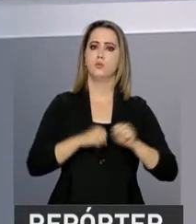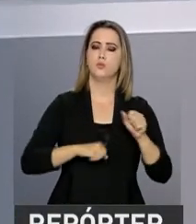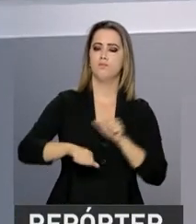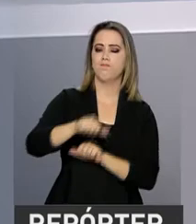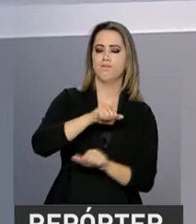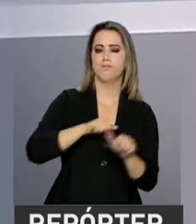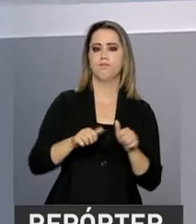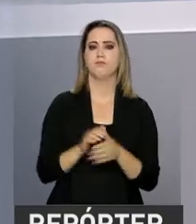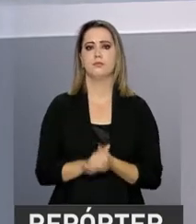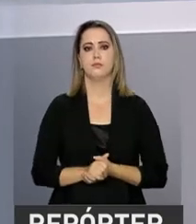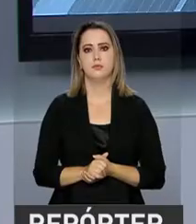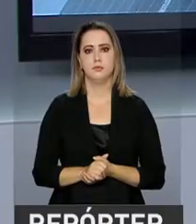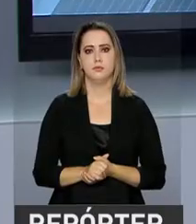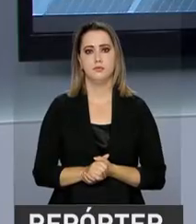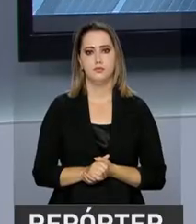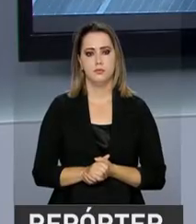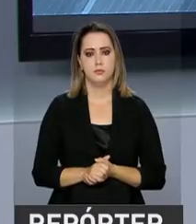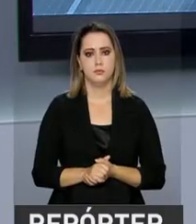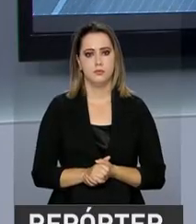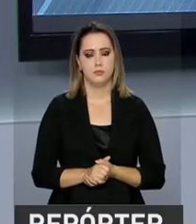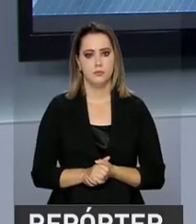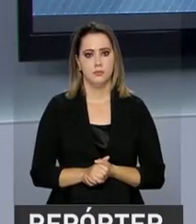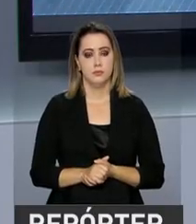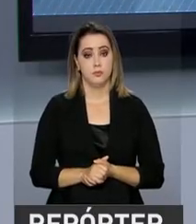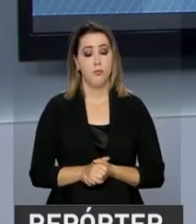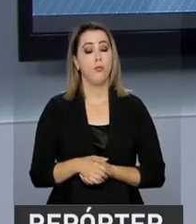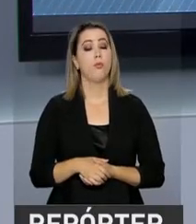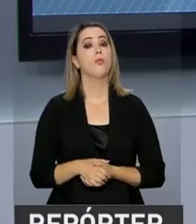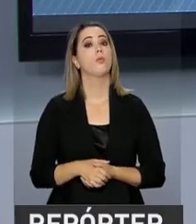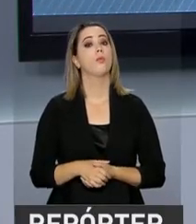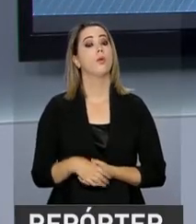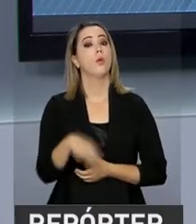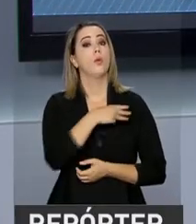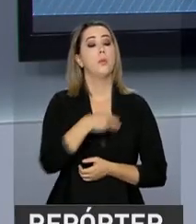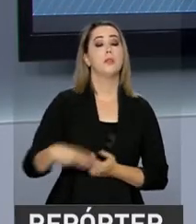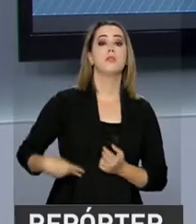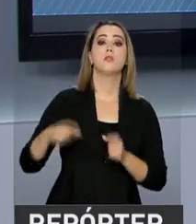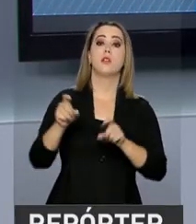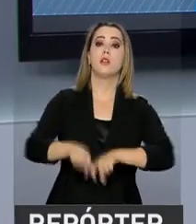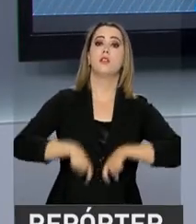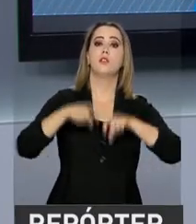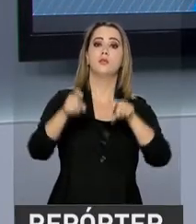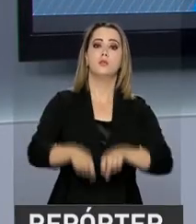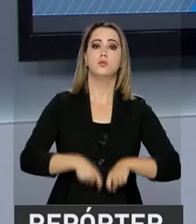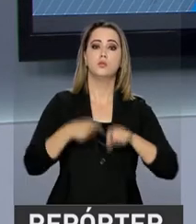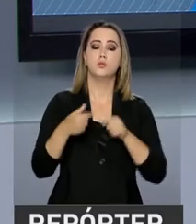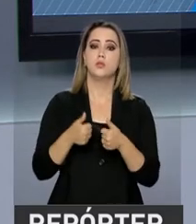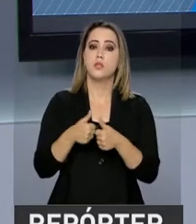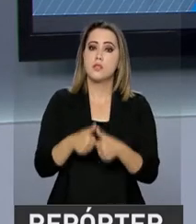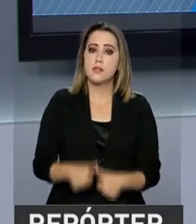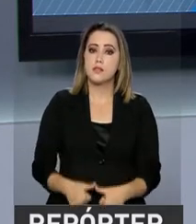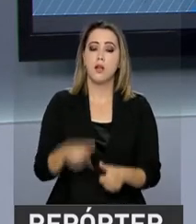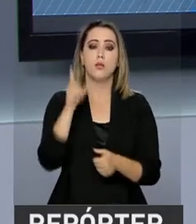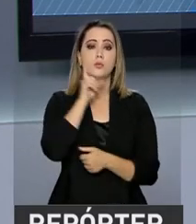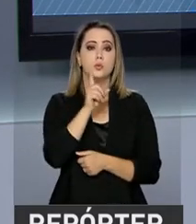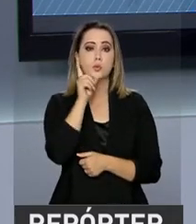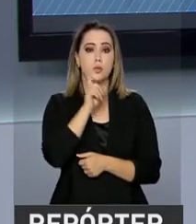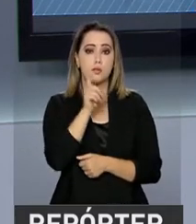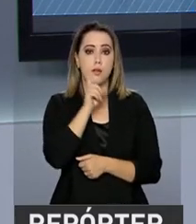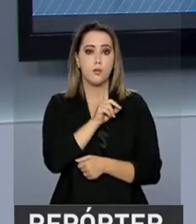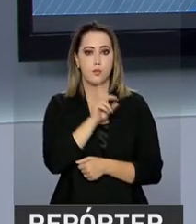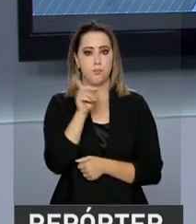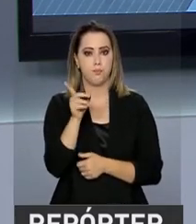transformação o ministro da agricultura pecuária e abastecimento blairo maggi está em washington nos estados unidos